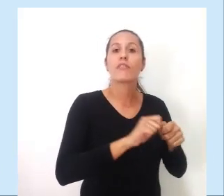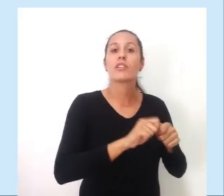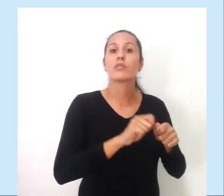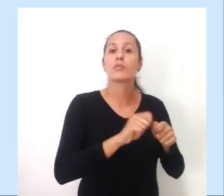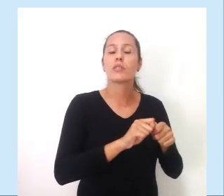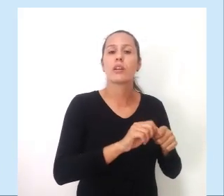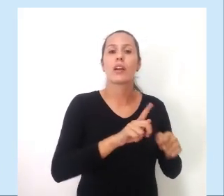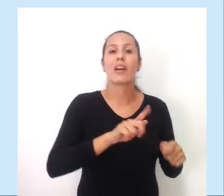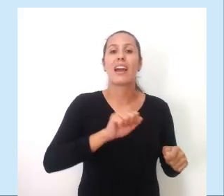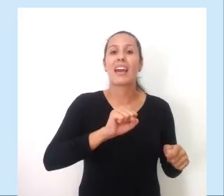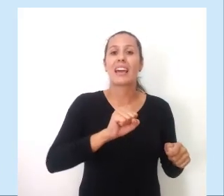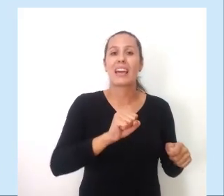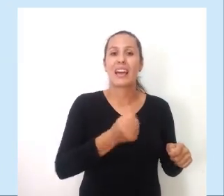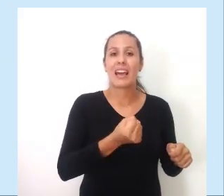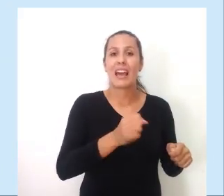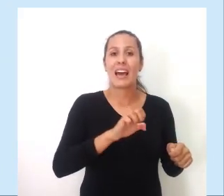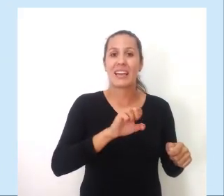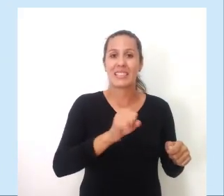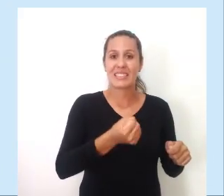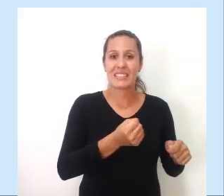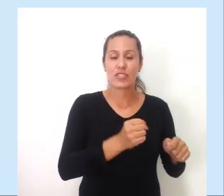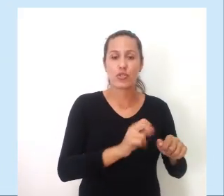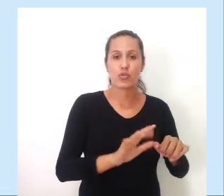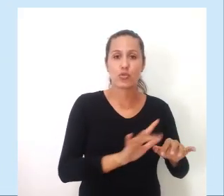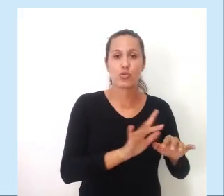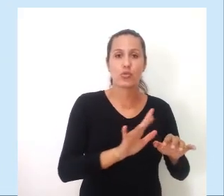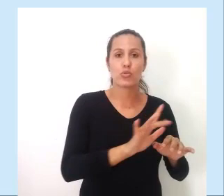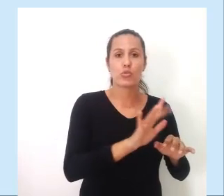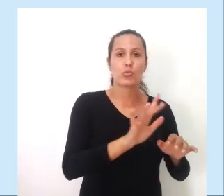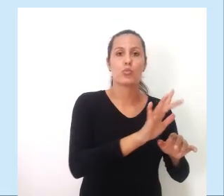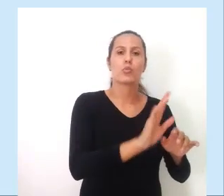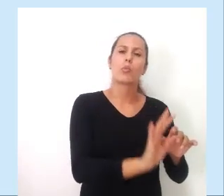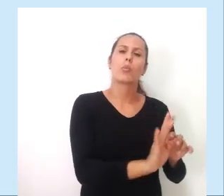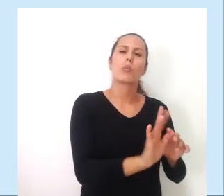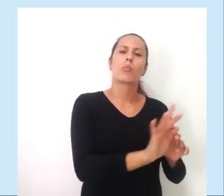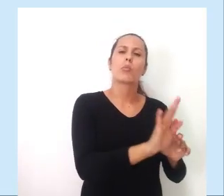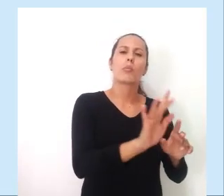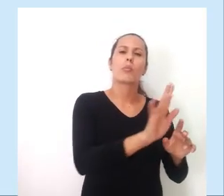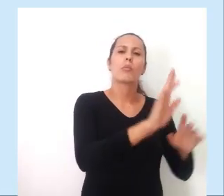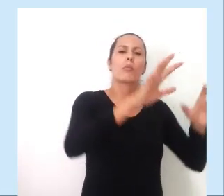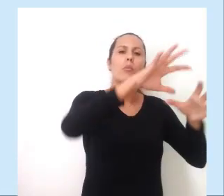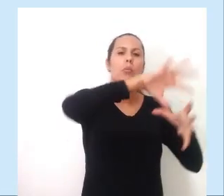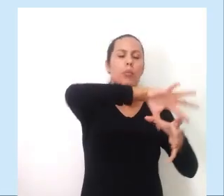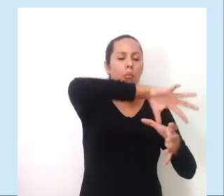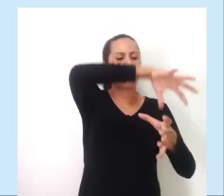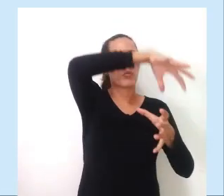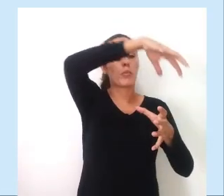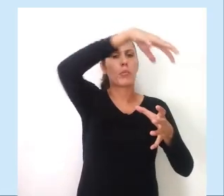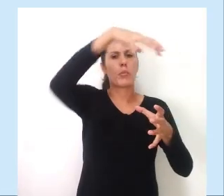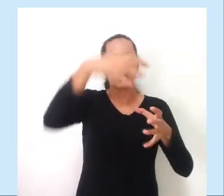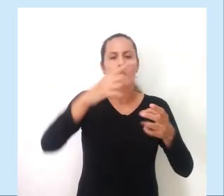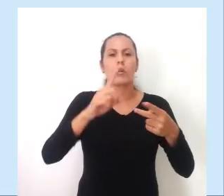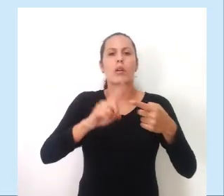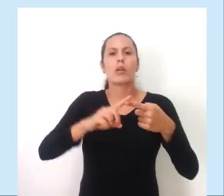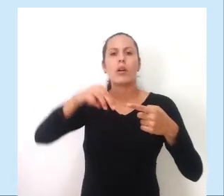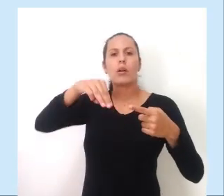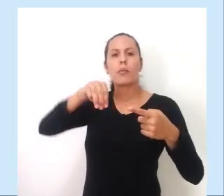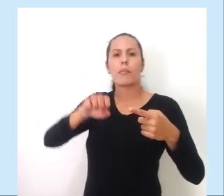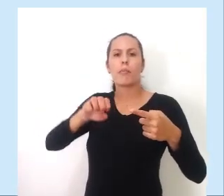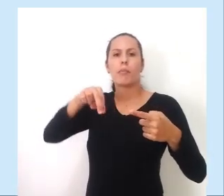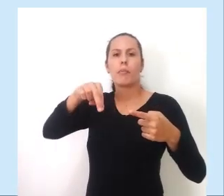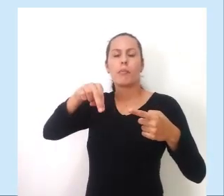emitir gases do efeito estufa. Esses gases são metano,